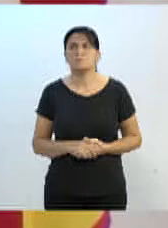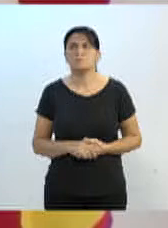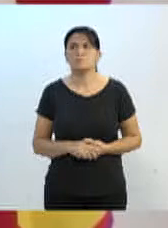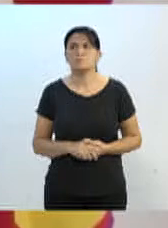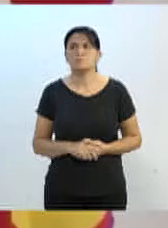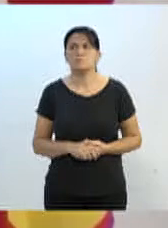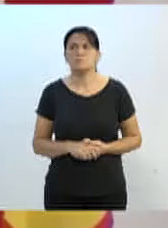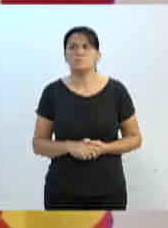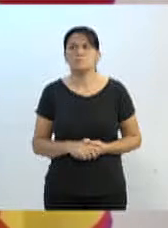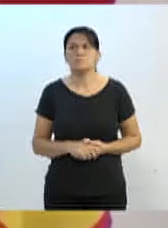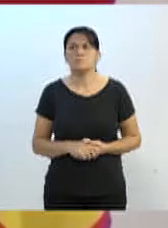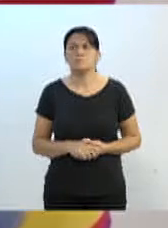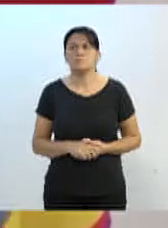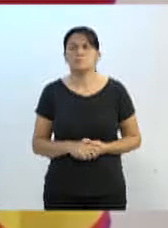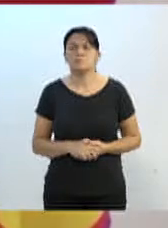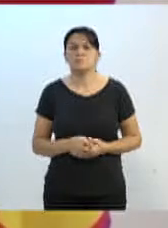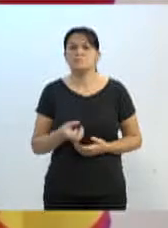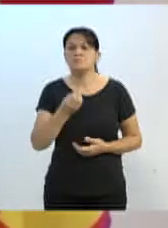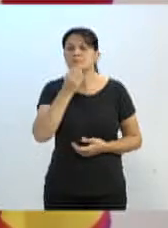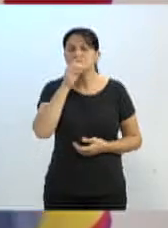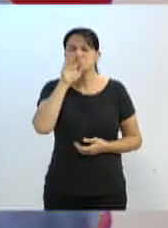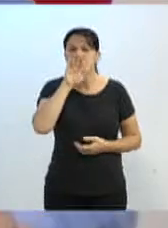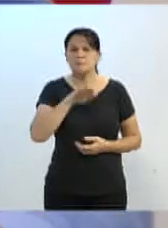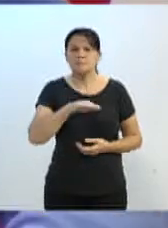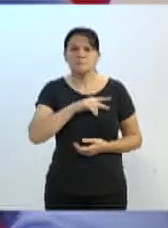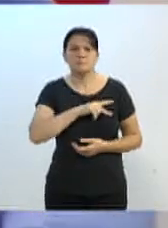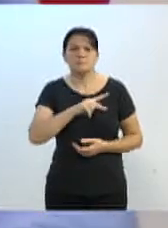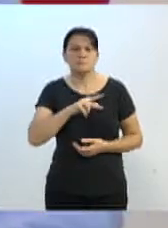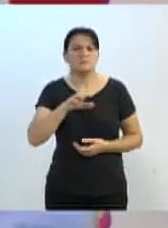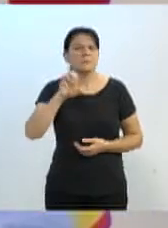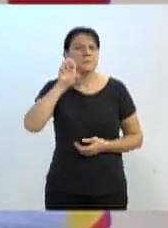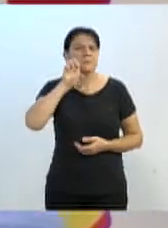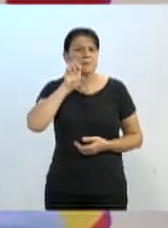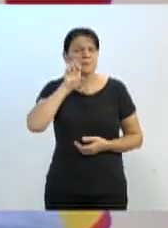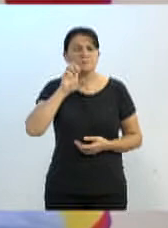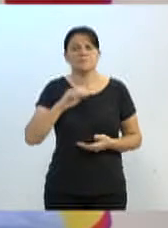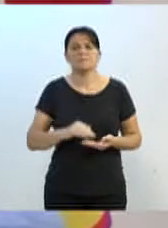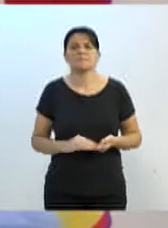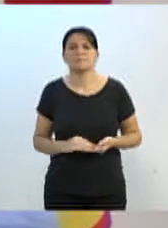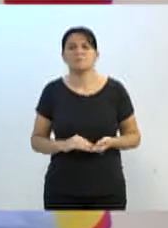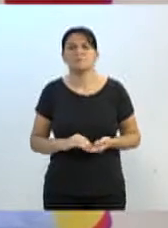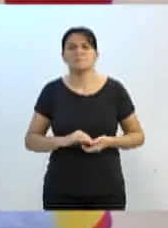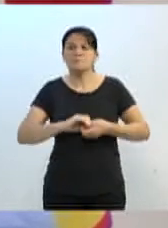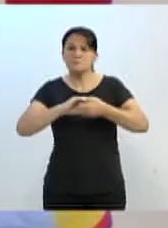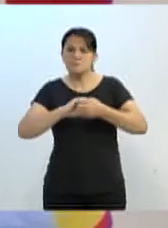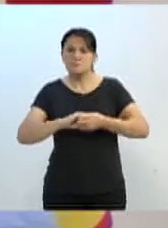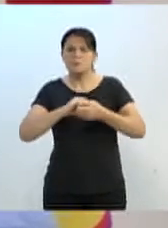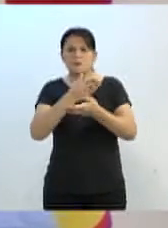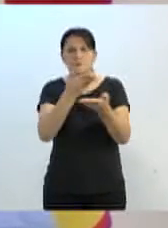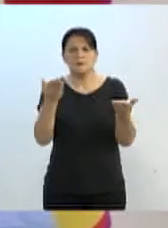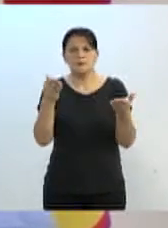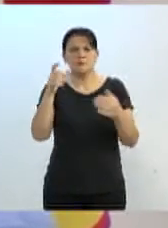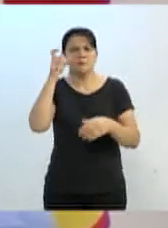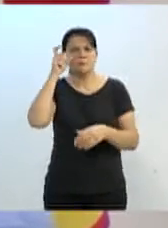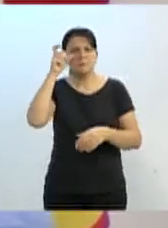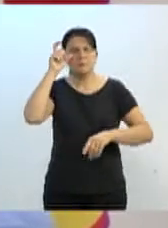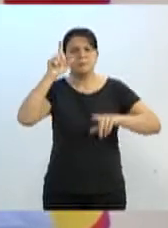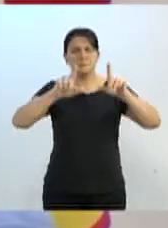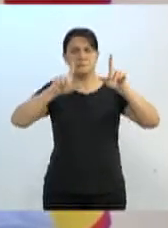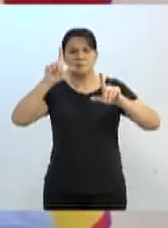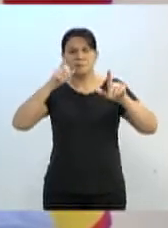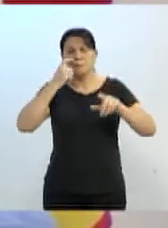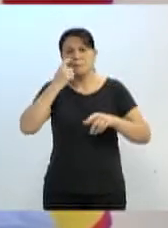Oi boa tarde Presidente Egídio complementar também você que nos acompanha através da tvl